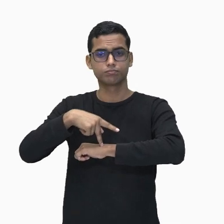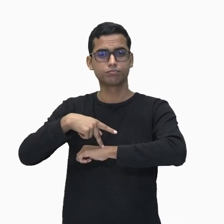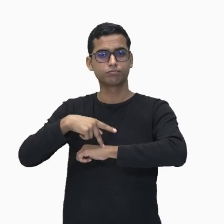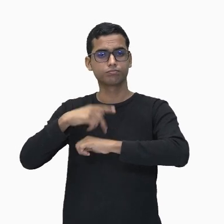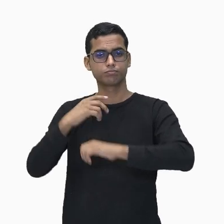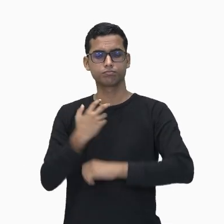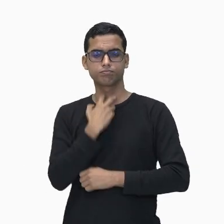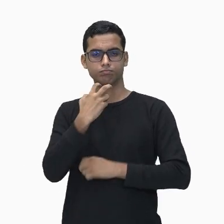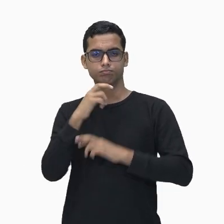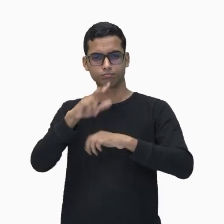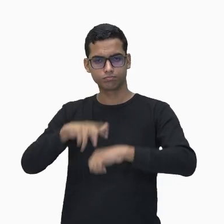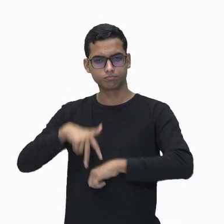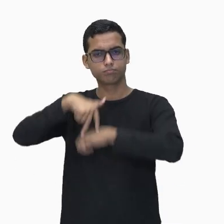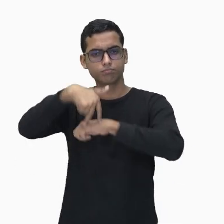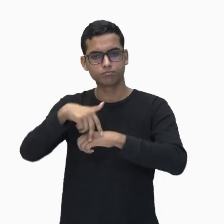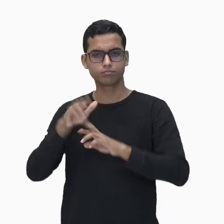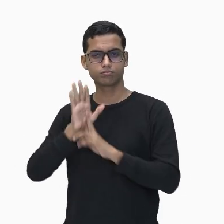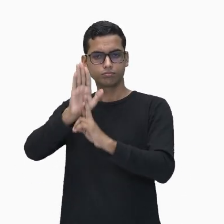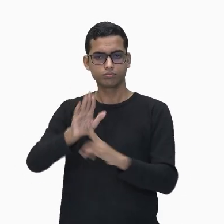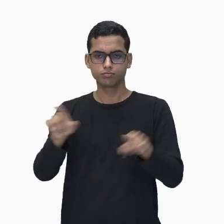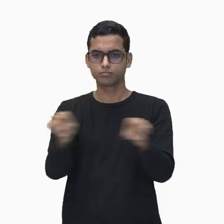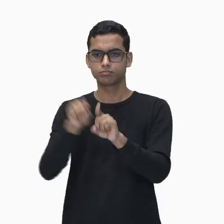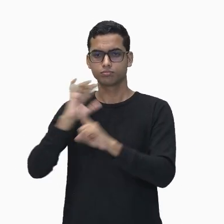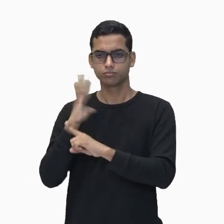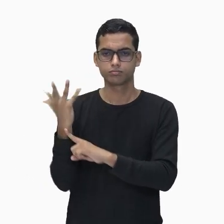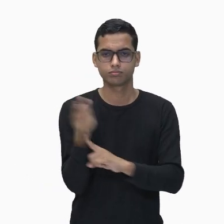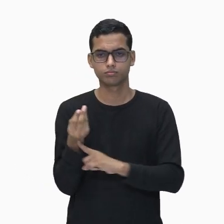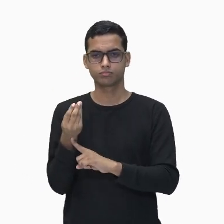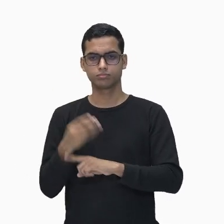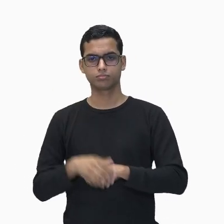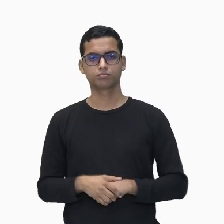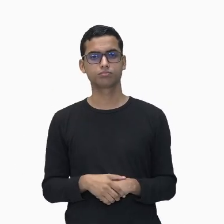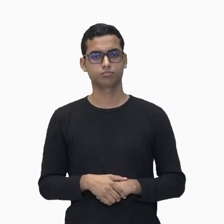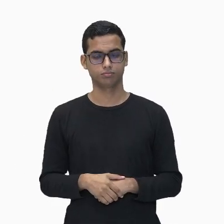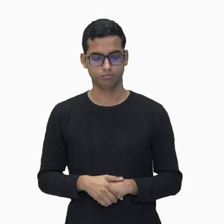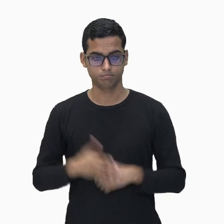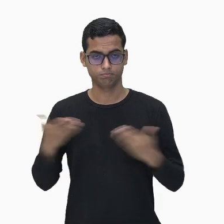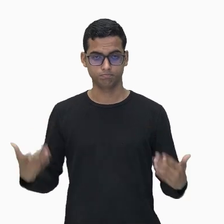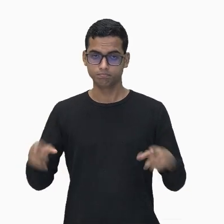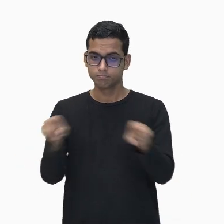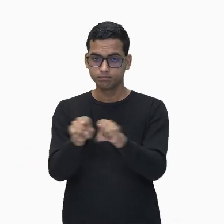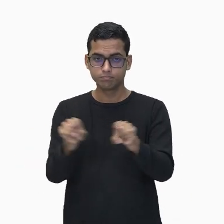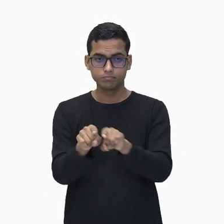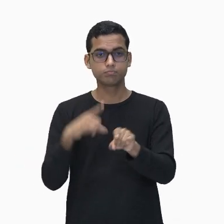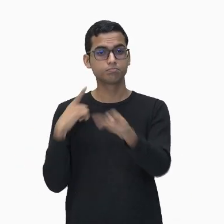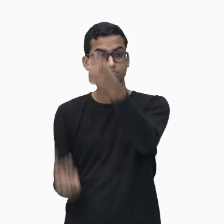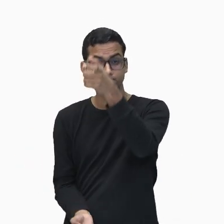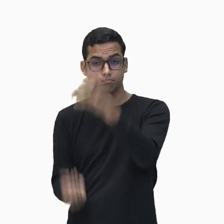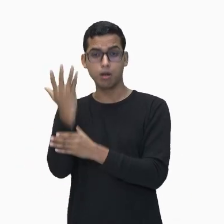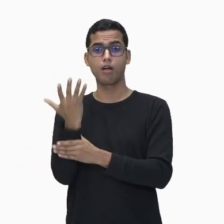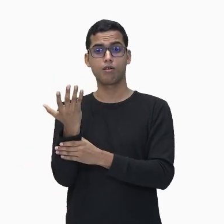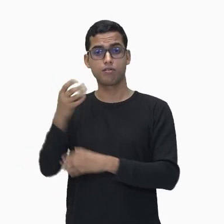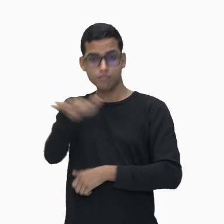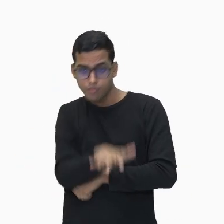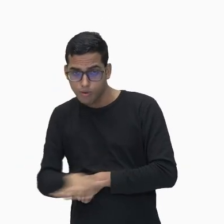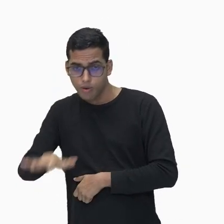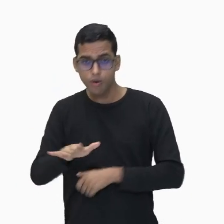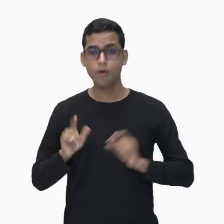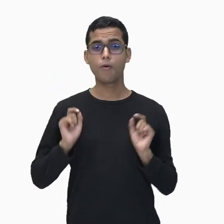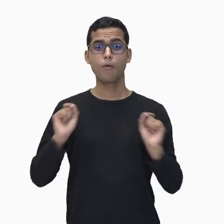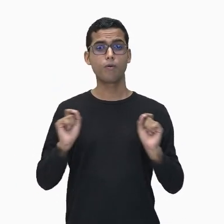voz como nação e arte. Seguindo com a leitura da cartela, a questão de